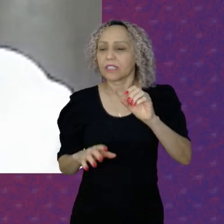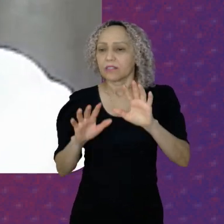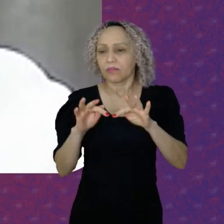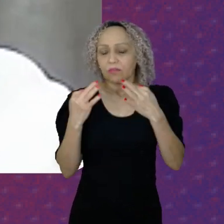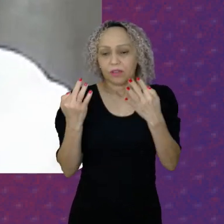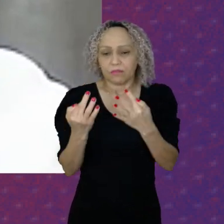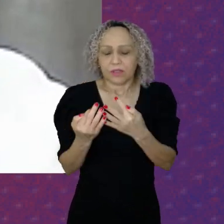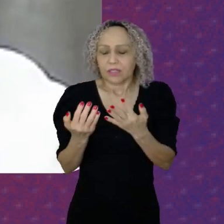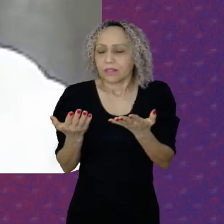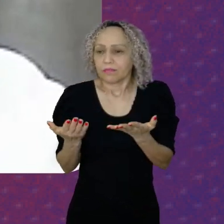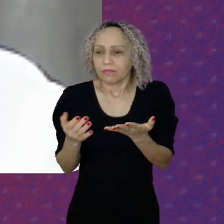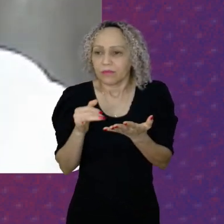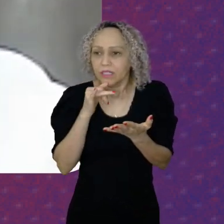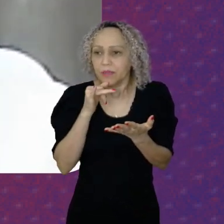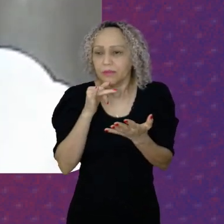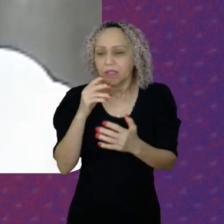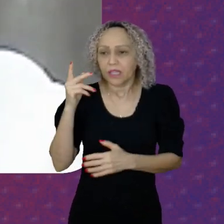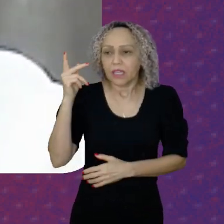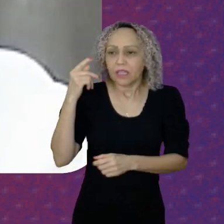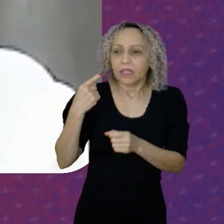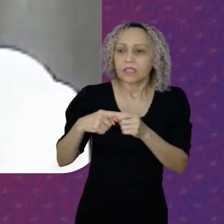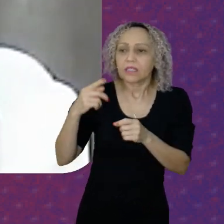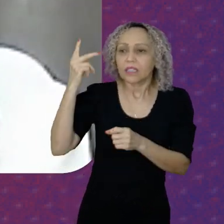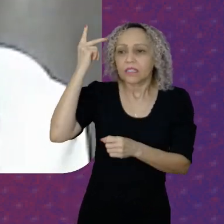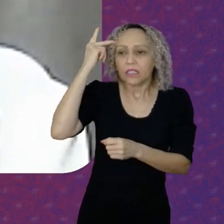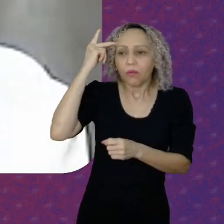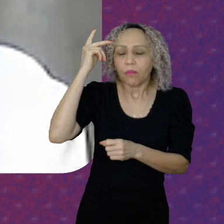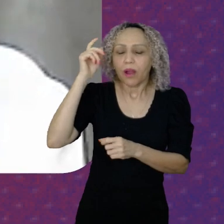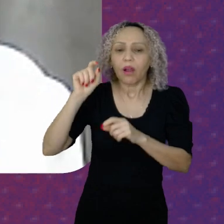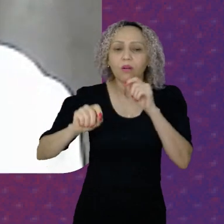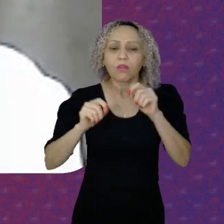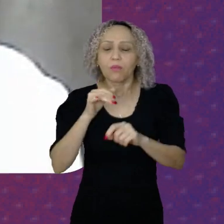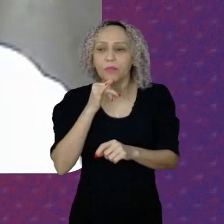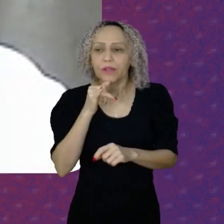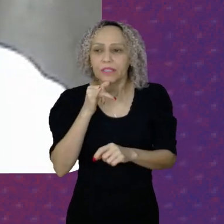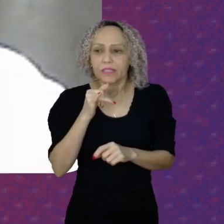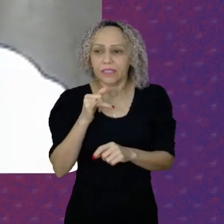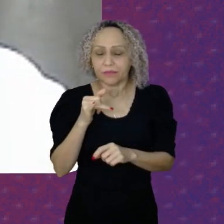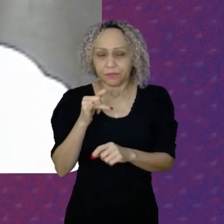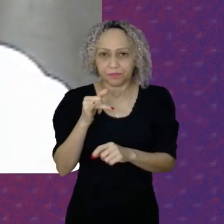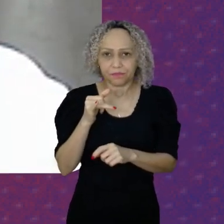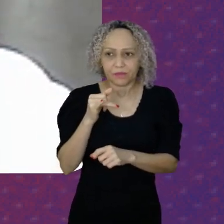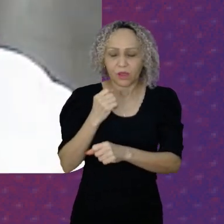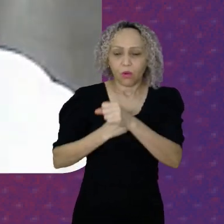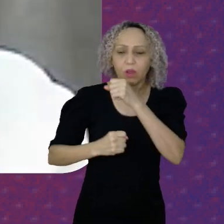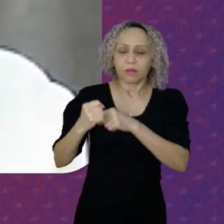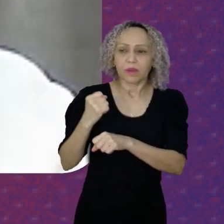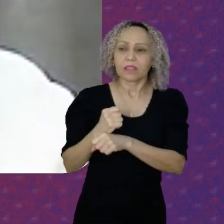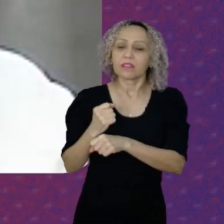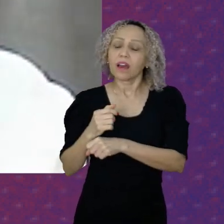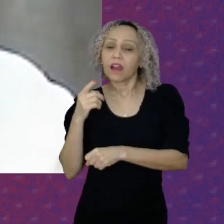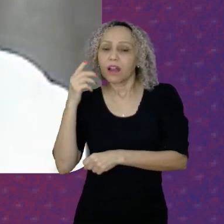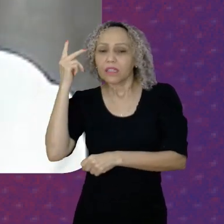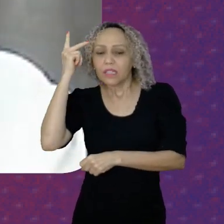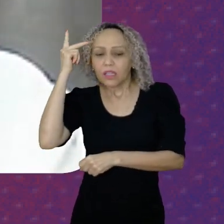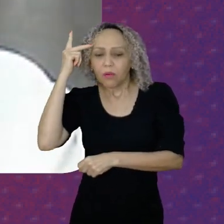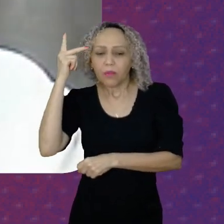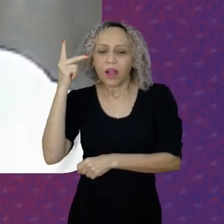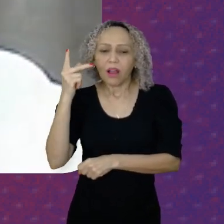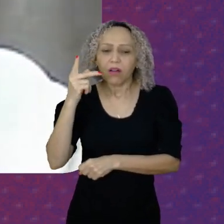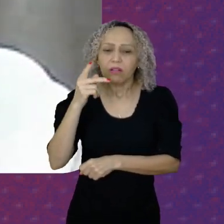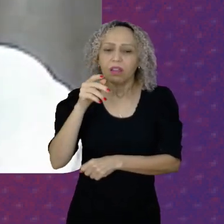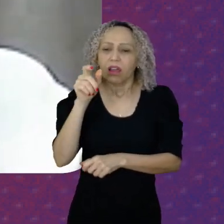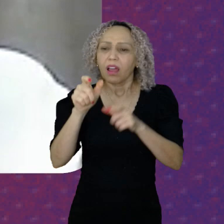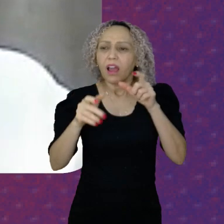por exemplo, as pessoas zanzando. No ano passado, eu estive lá, inclusive, zanzando pelas ruas de noite até de madrugada,